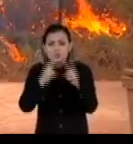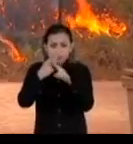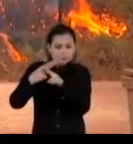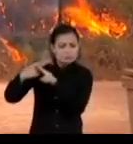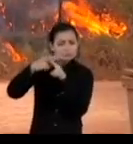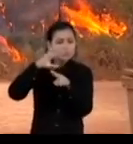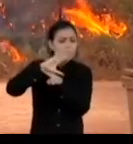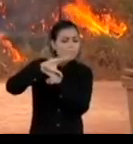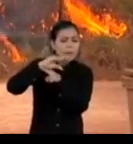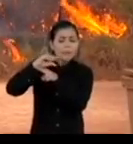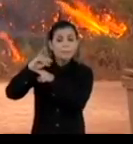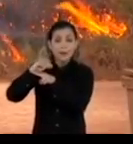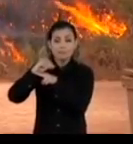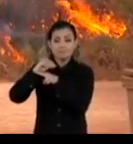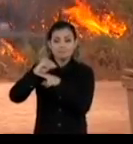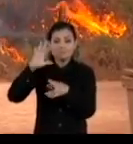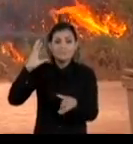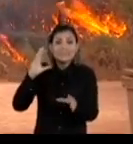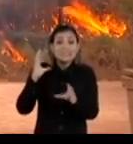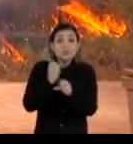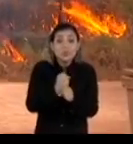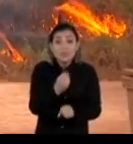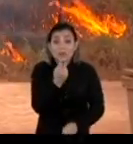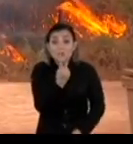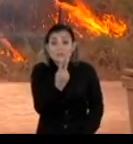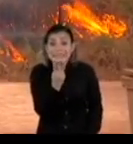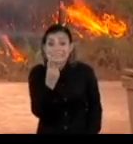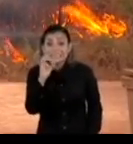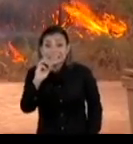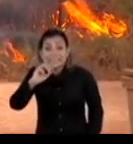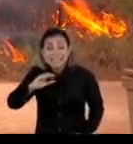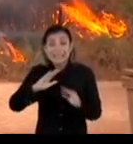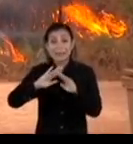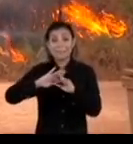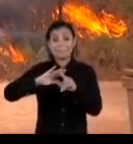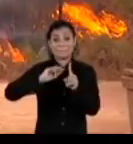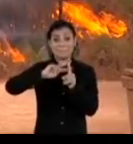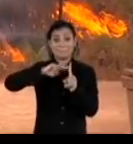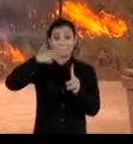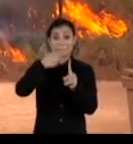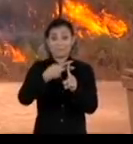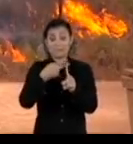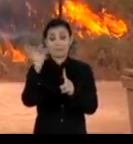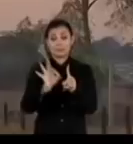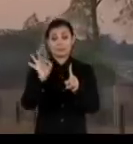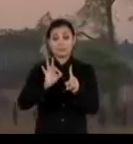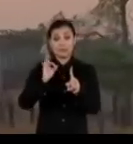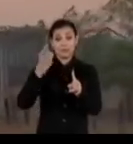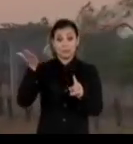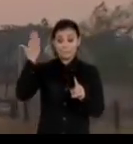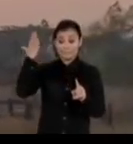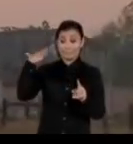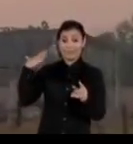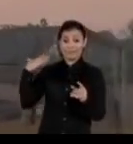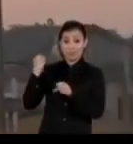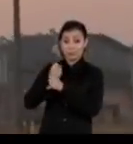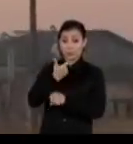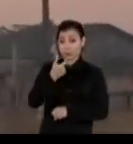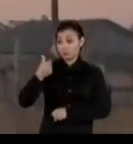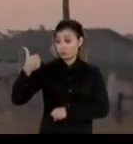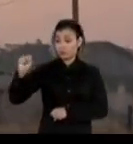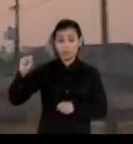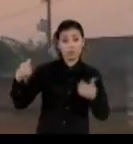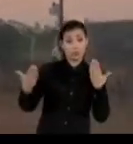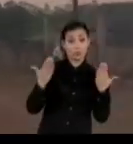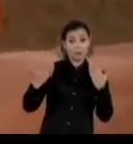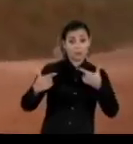Espaciais. O número é 230% maior do que o registrado no mesmo período do ano passado. Na estrada, de longe, já é possível